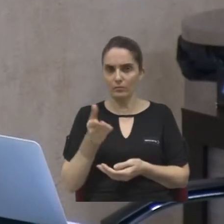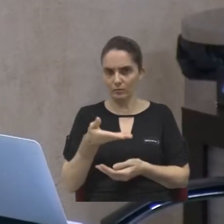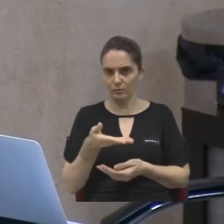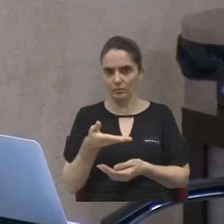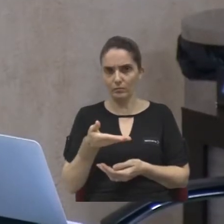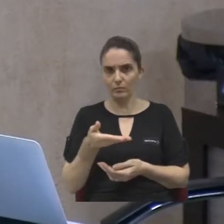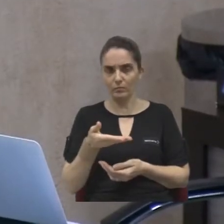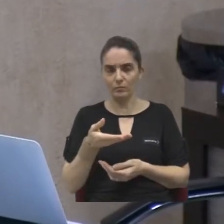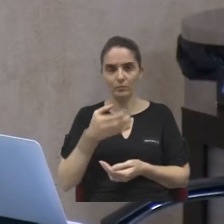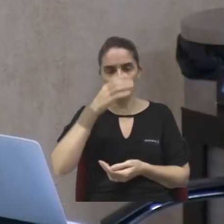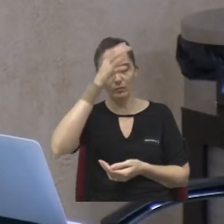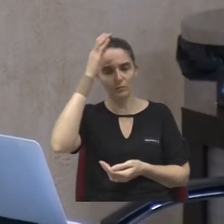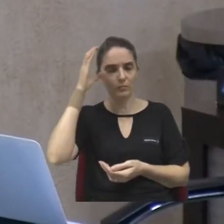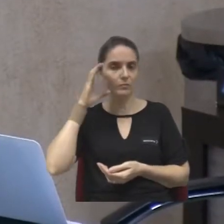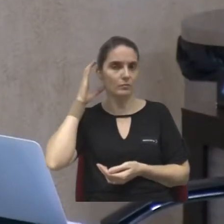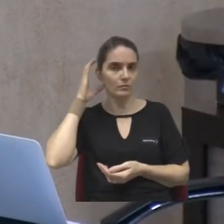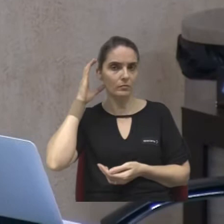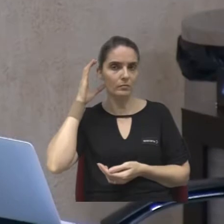que eu